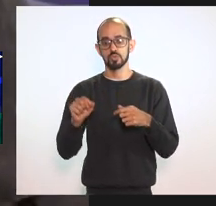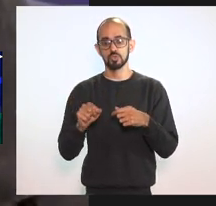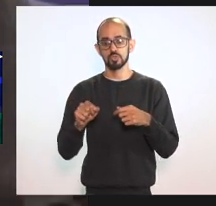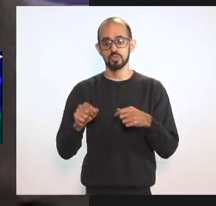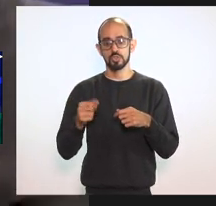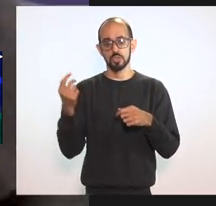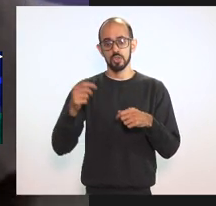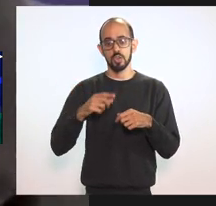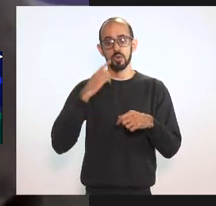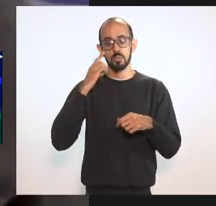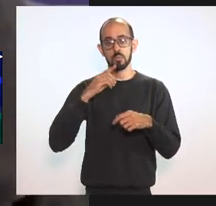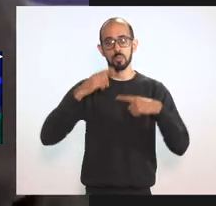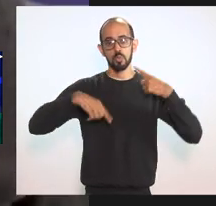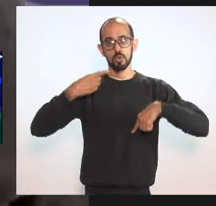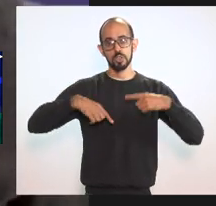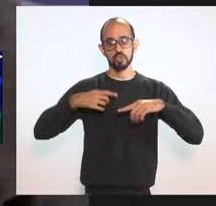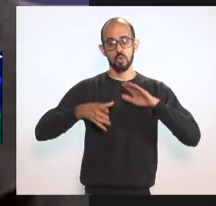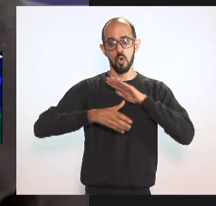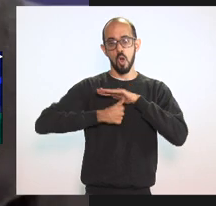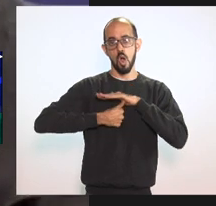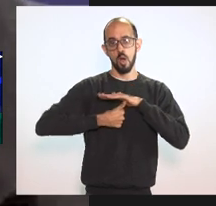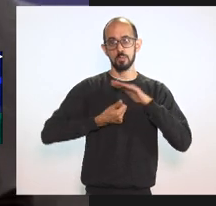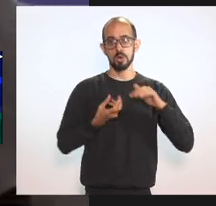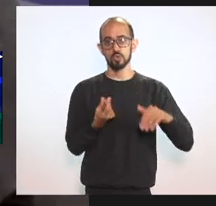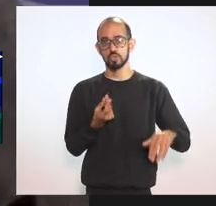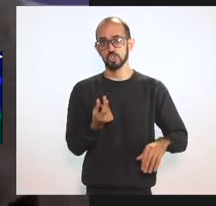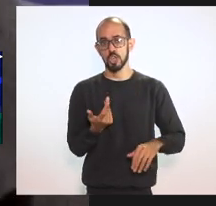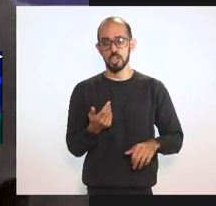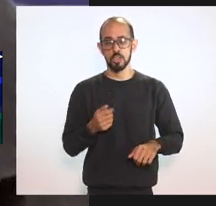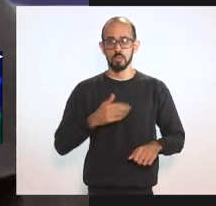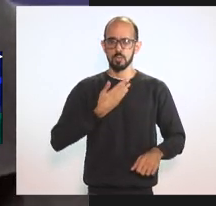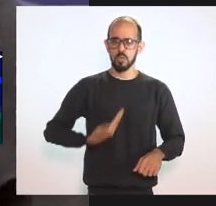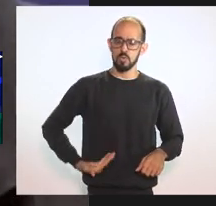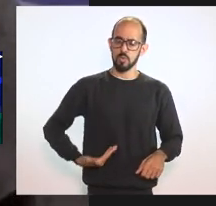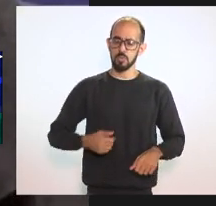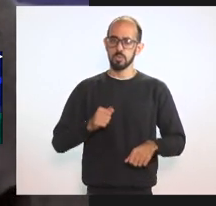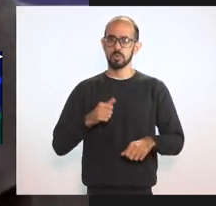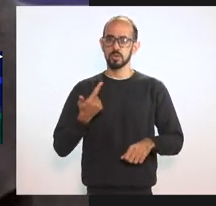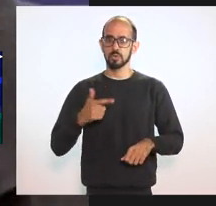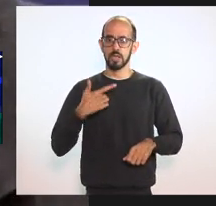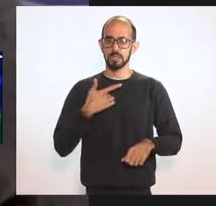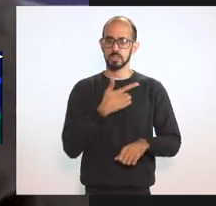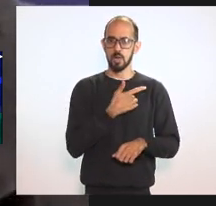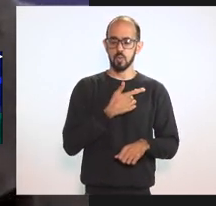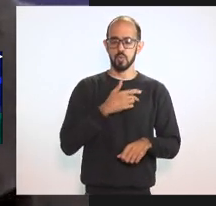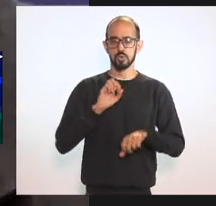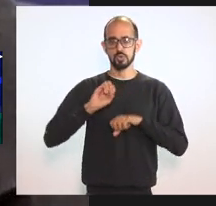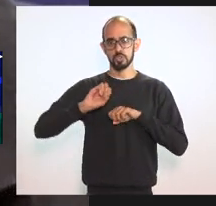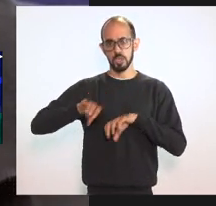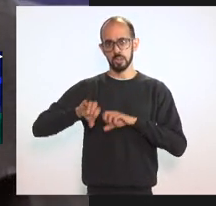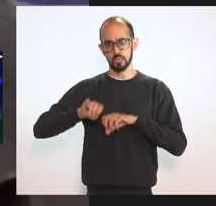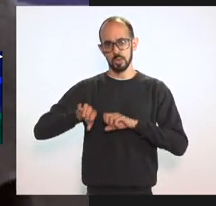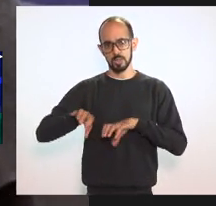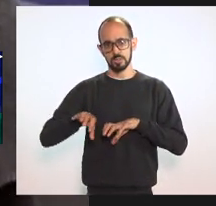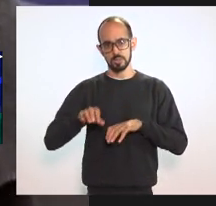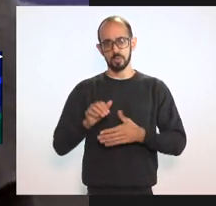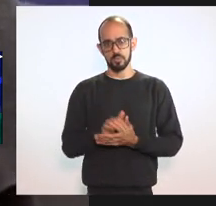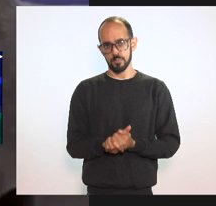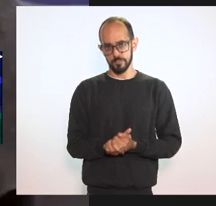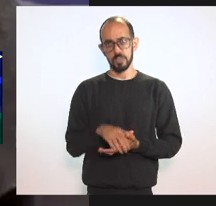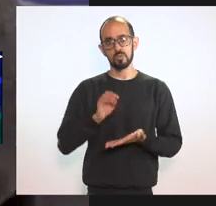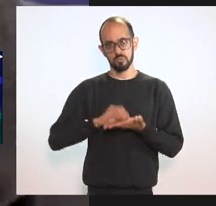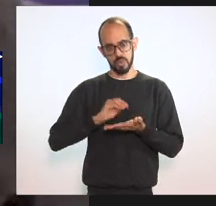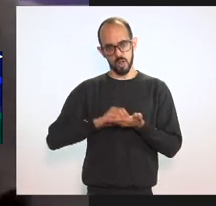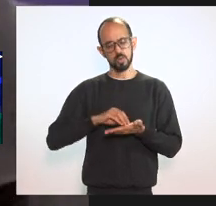fogo Pilar que as pessoas sem saúde sem educação como está isso sair por aí a forte acho que